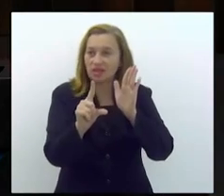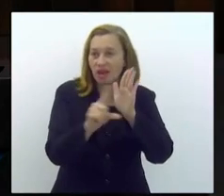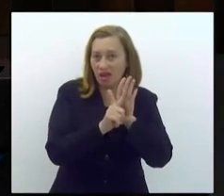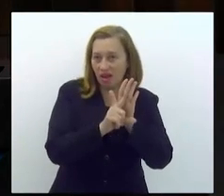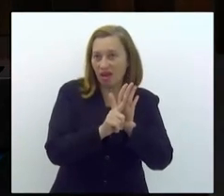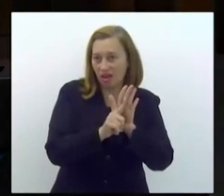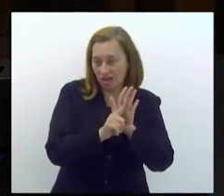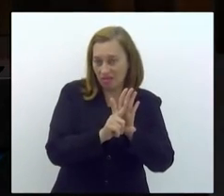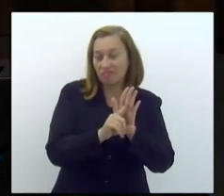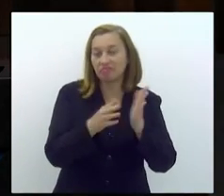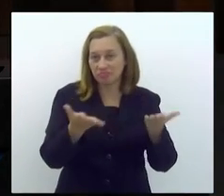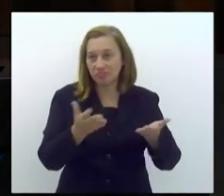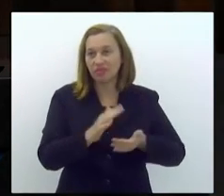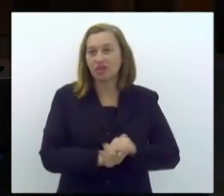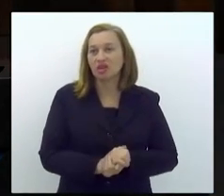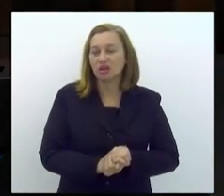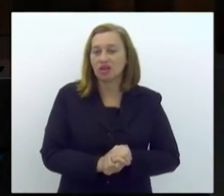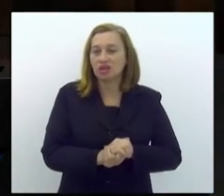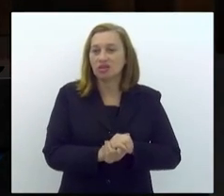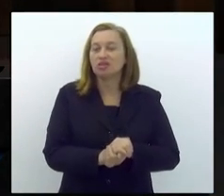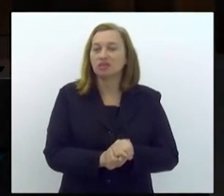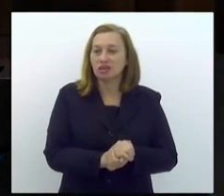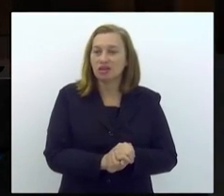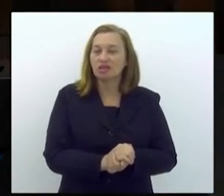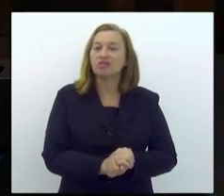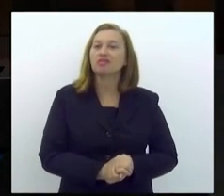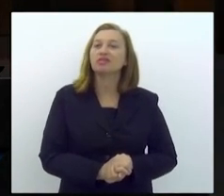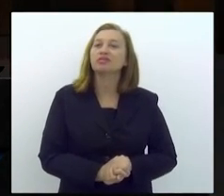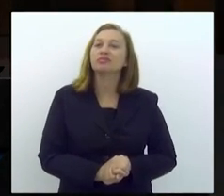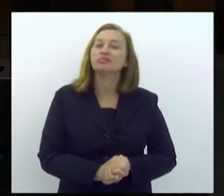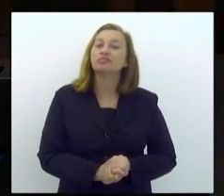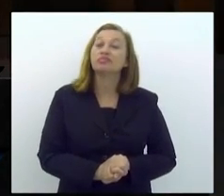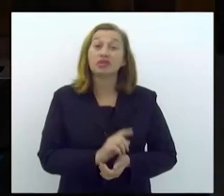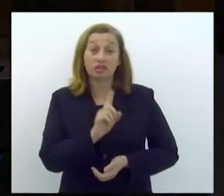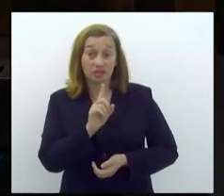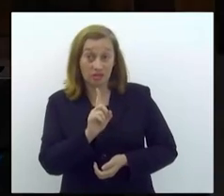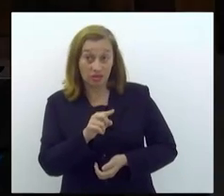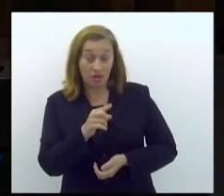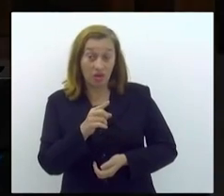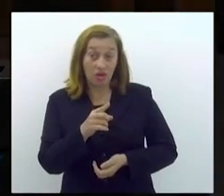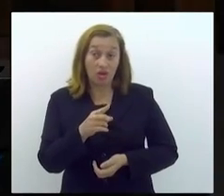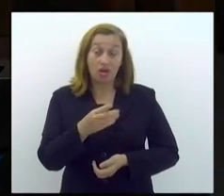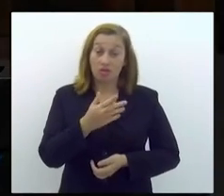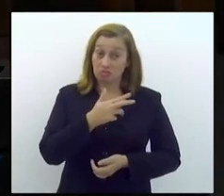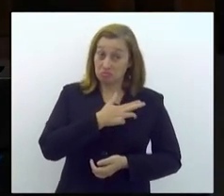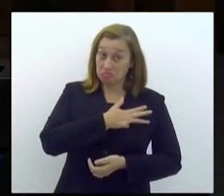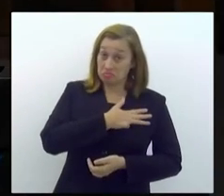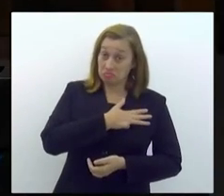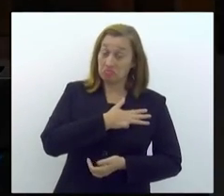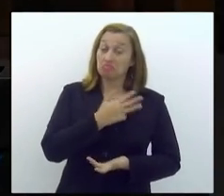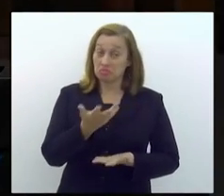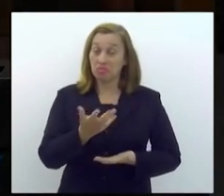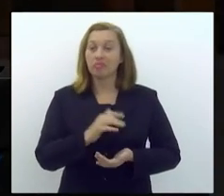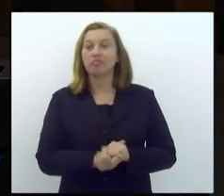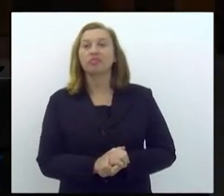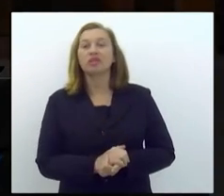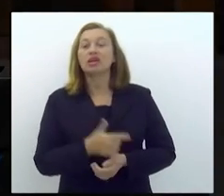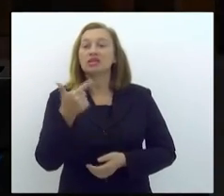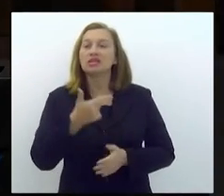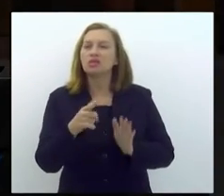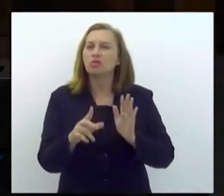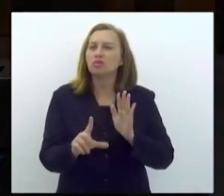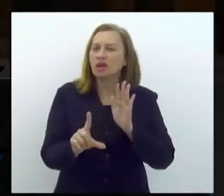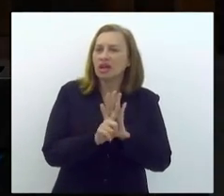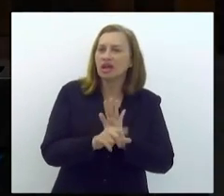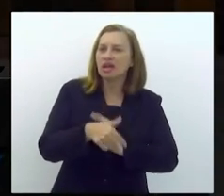bom linguajar carioca chutando o balde né companheiro Lula então segundo a lei